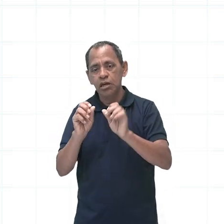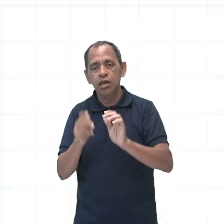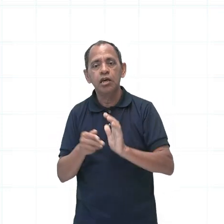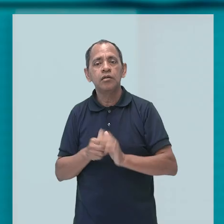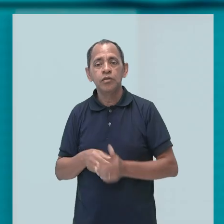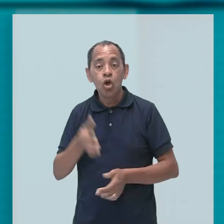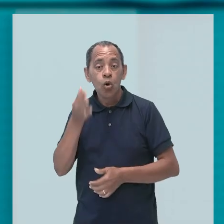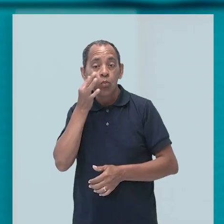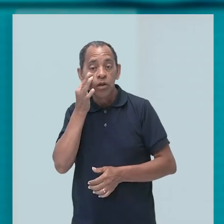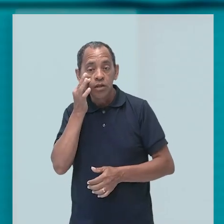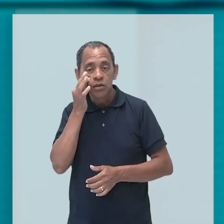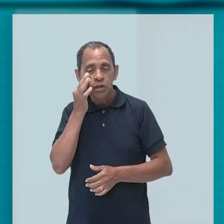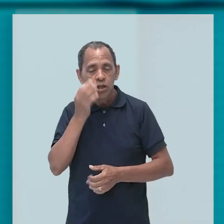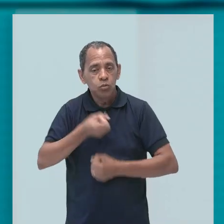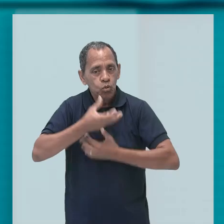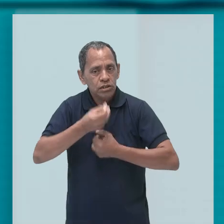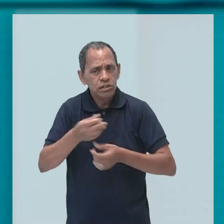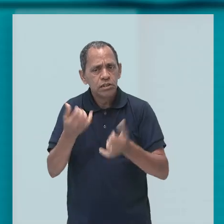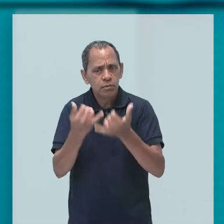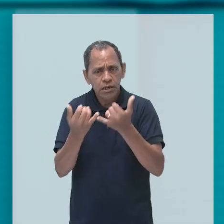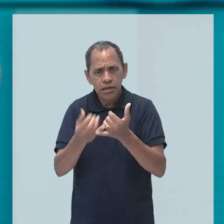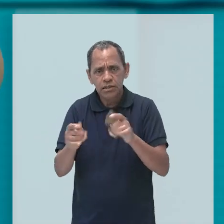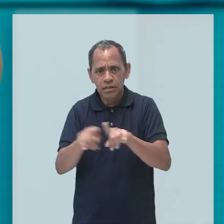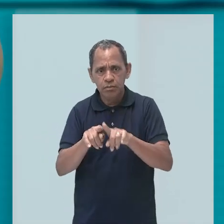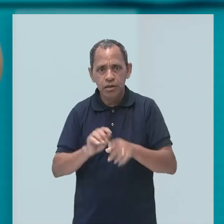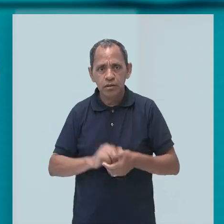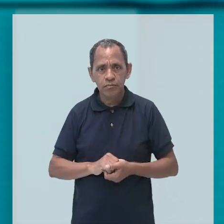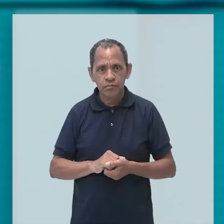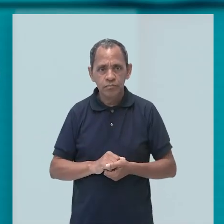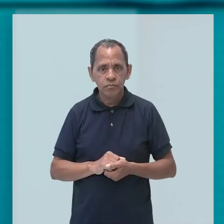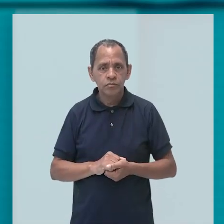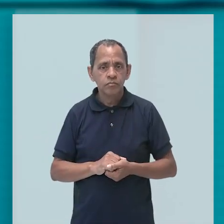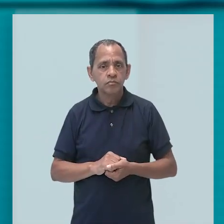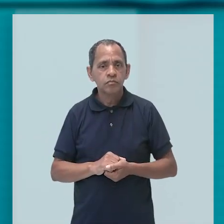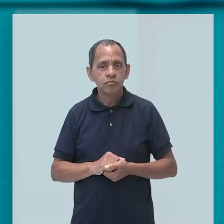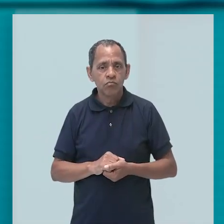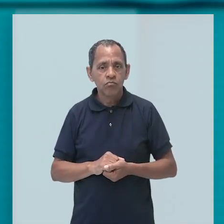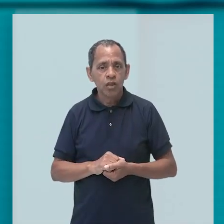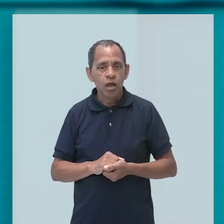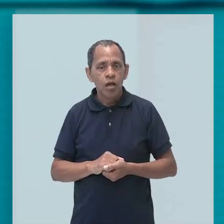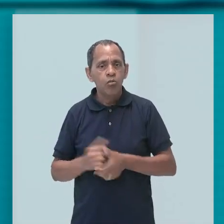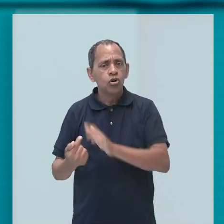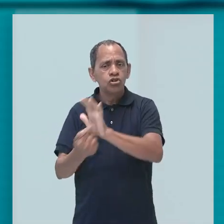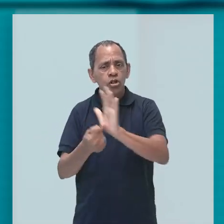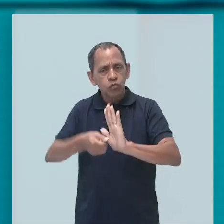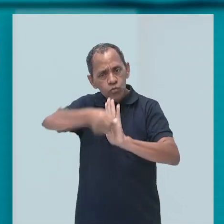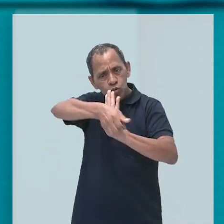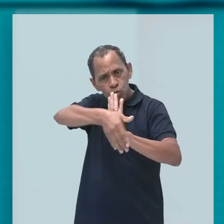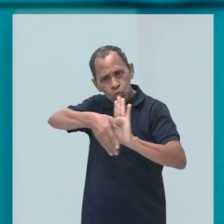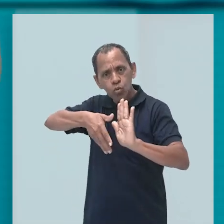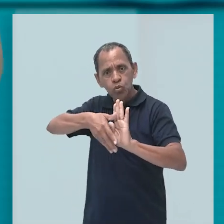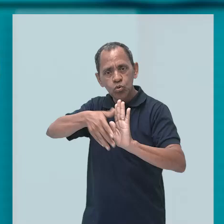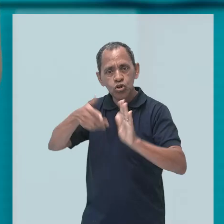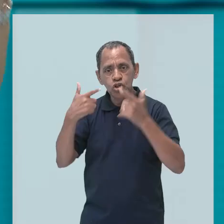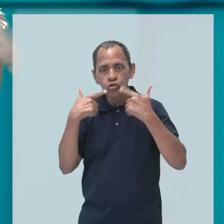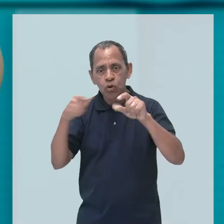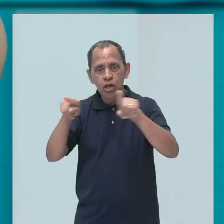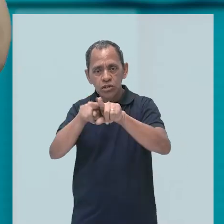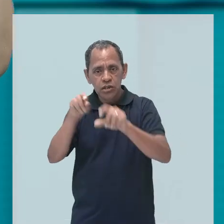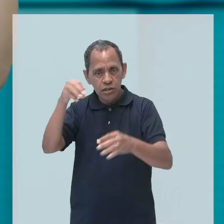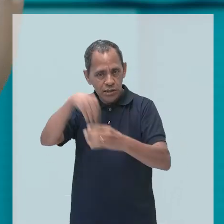poesia. E aí eu questiono a vocês. Então, só empregamos figuras de linguagem em poesias, em